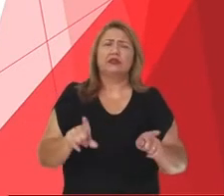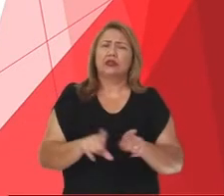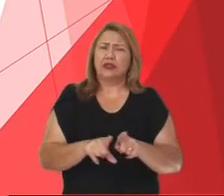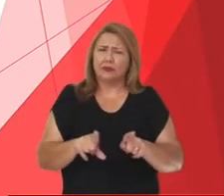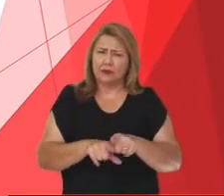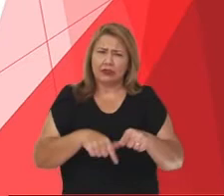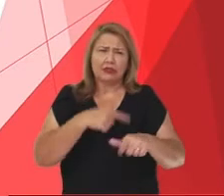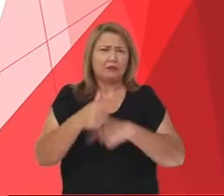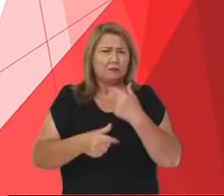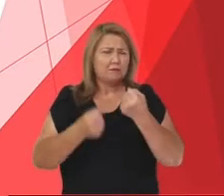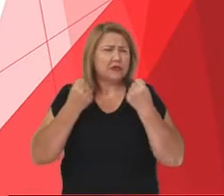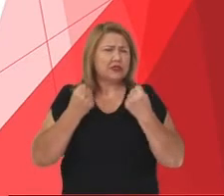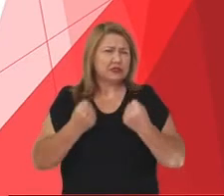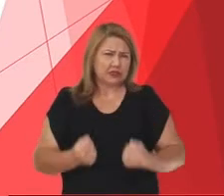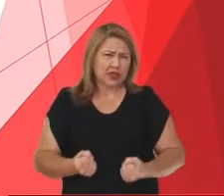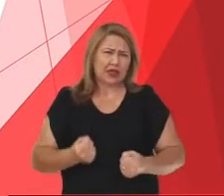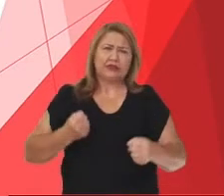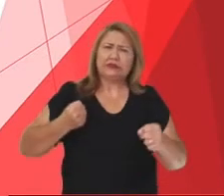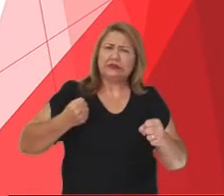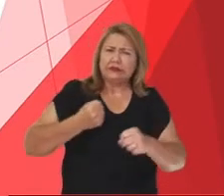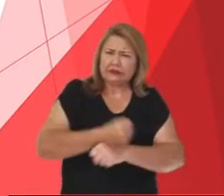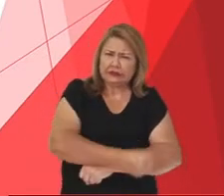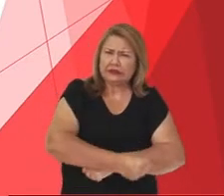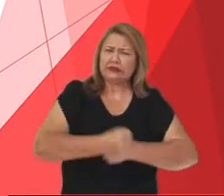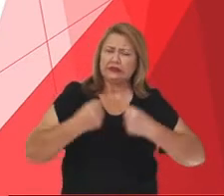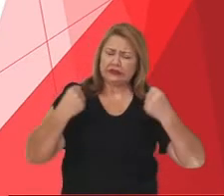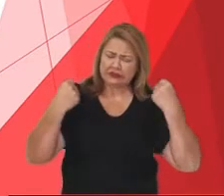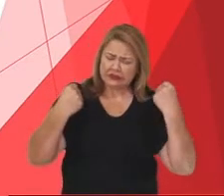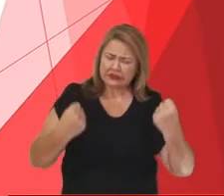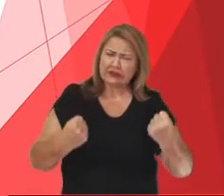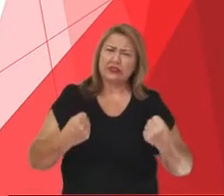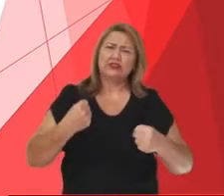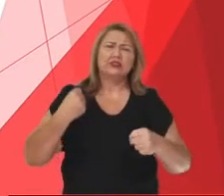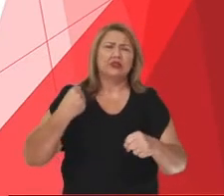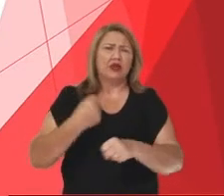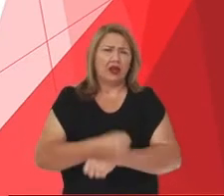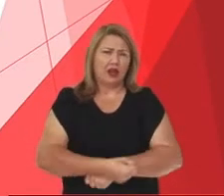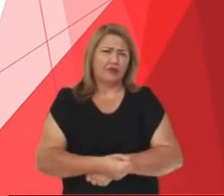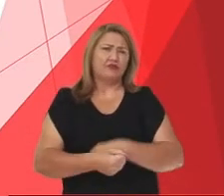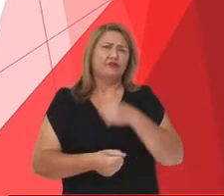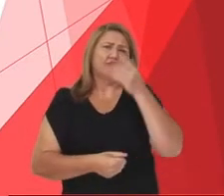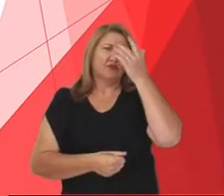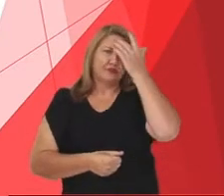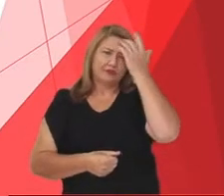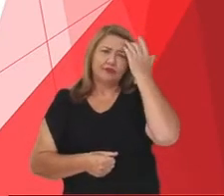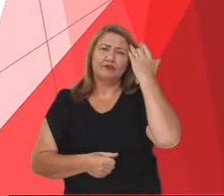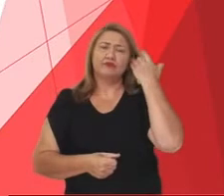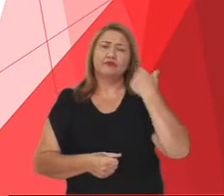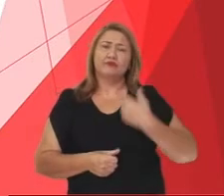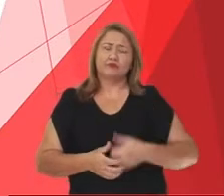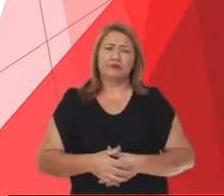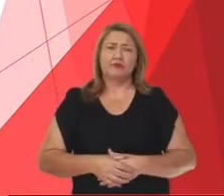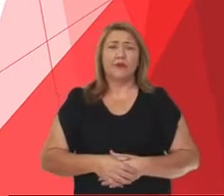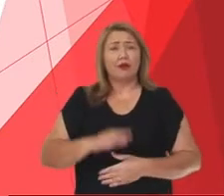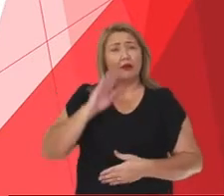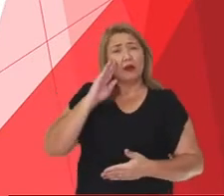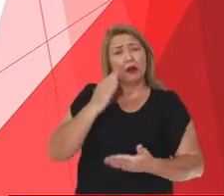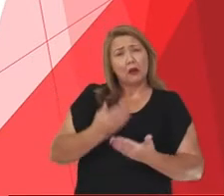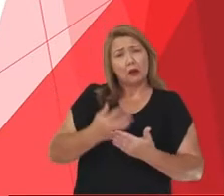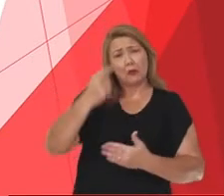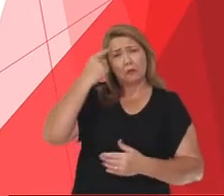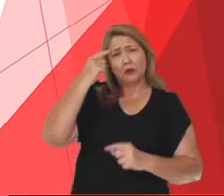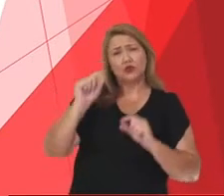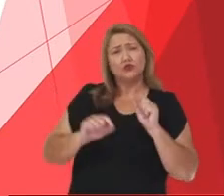trabalho extremamente pesado e braçal, trabalho escravo. Por conta disso, acredita-se